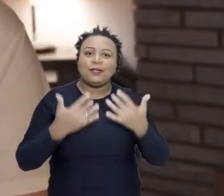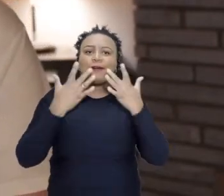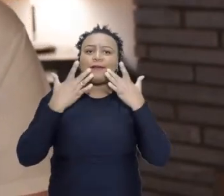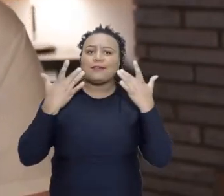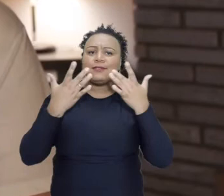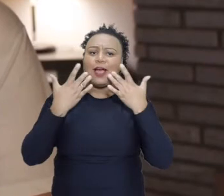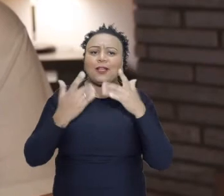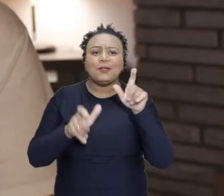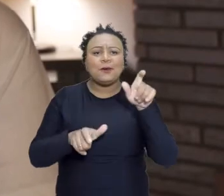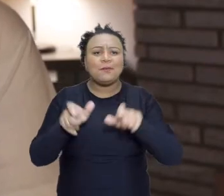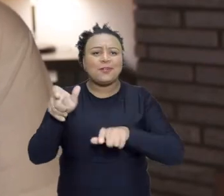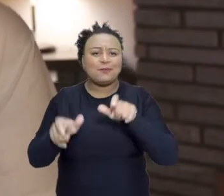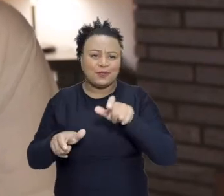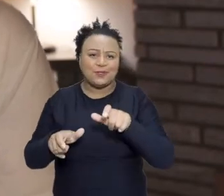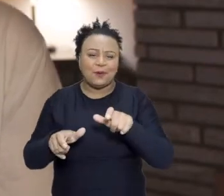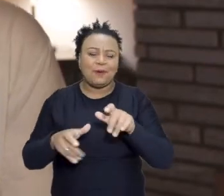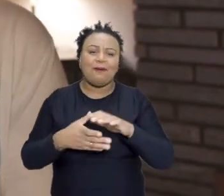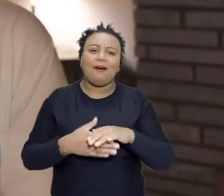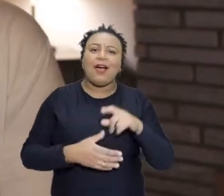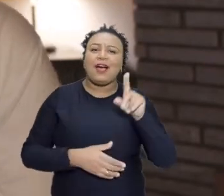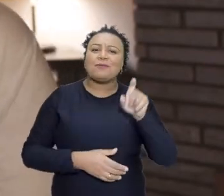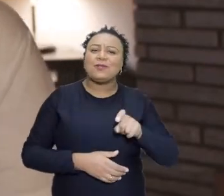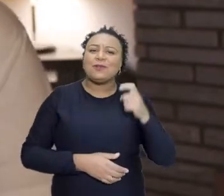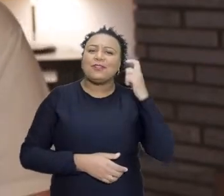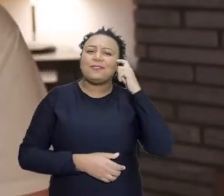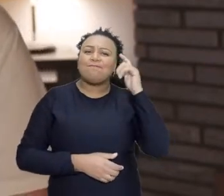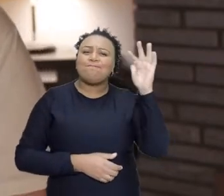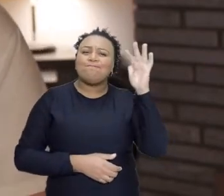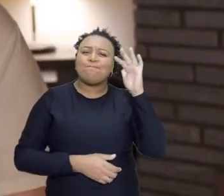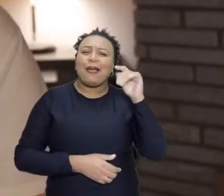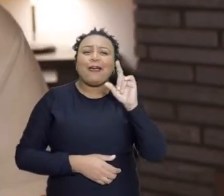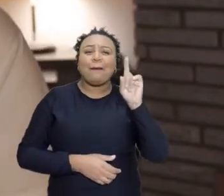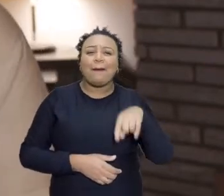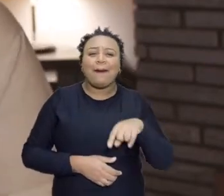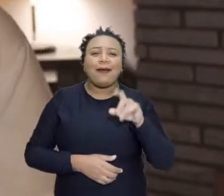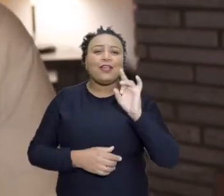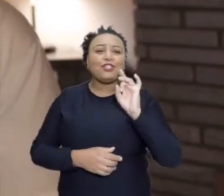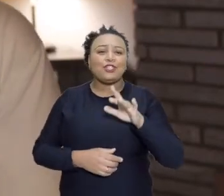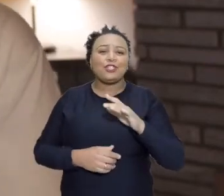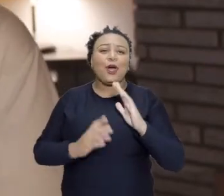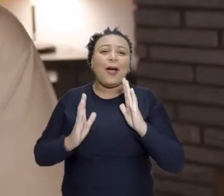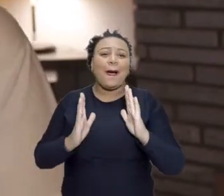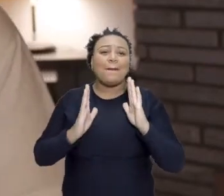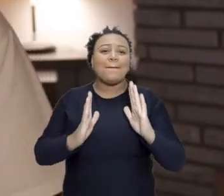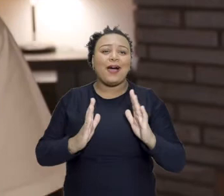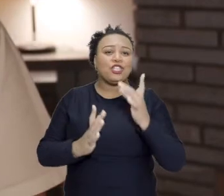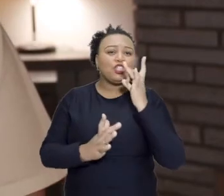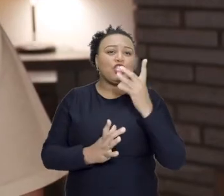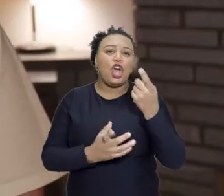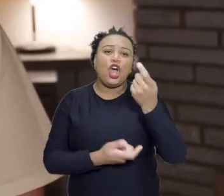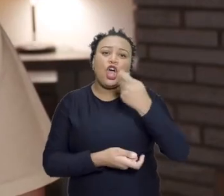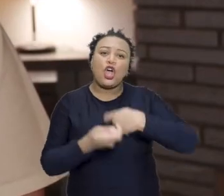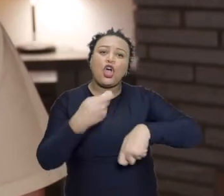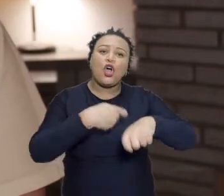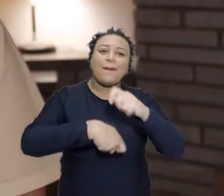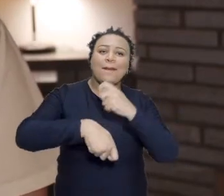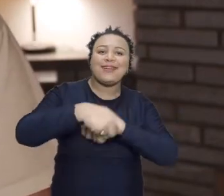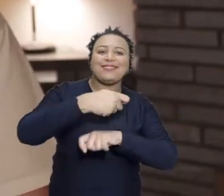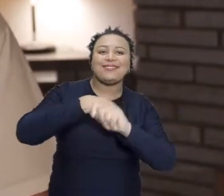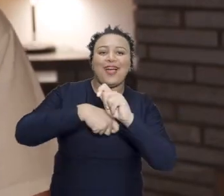têm uma ilusão de que é só a parte comercial.